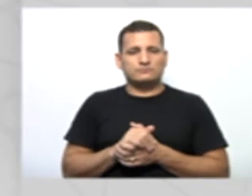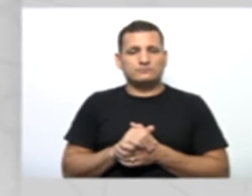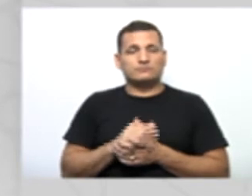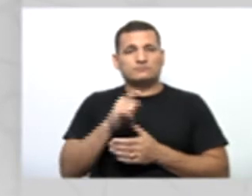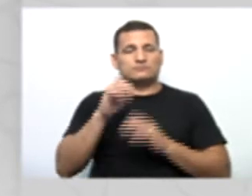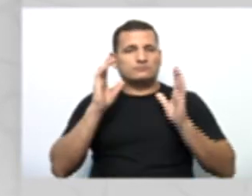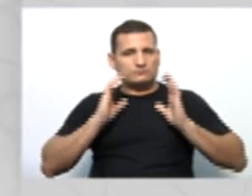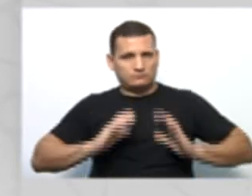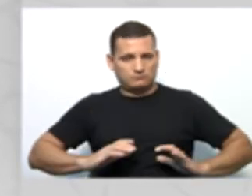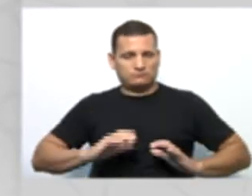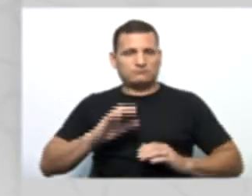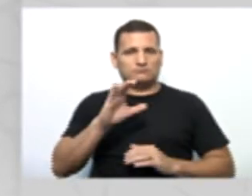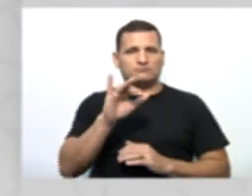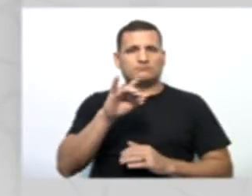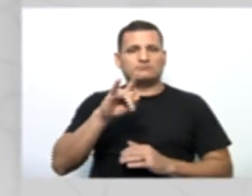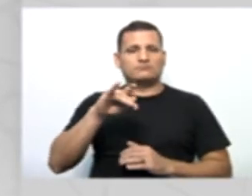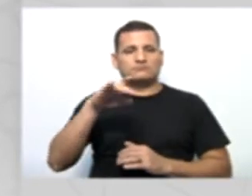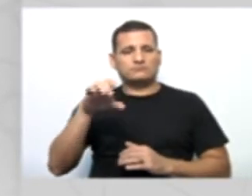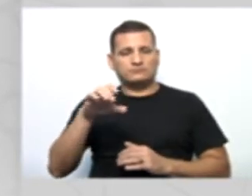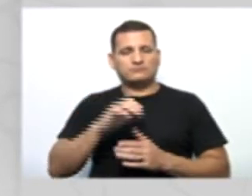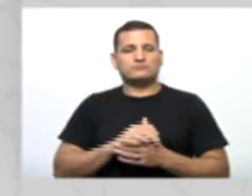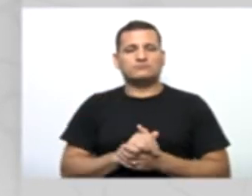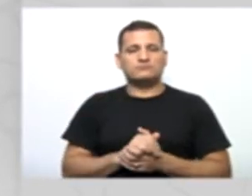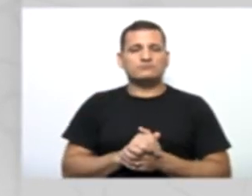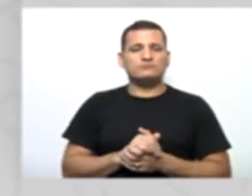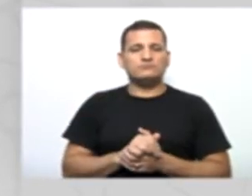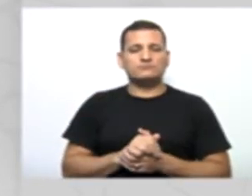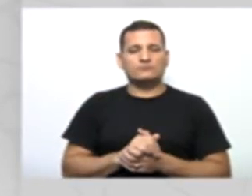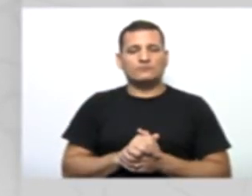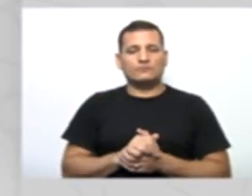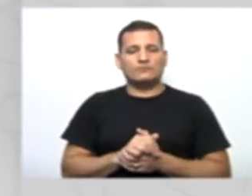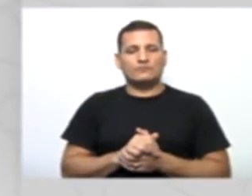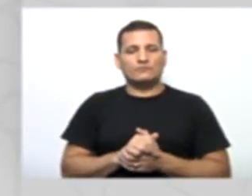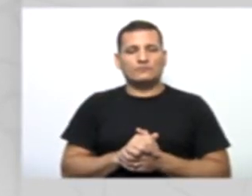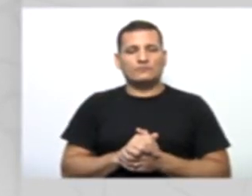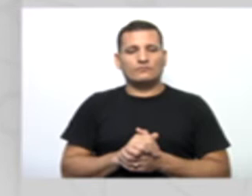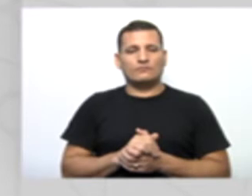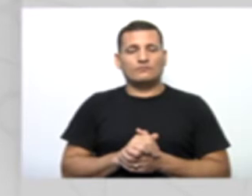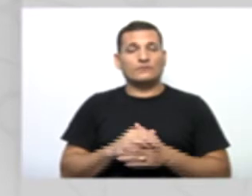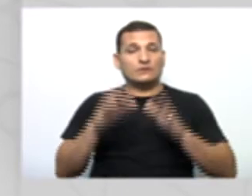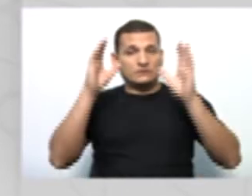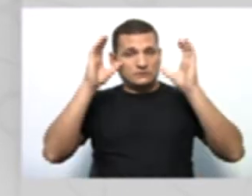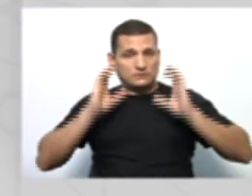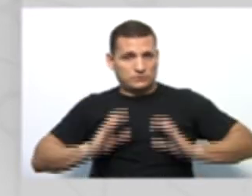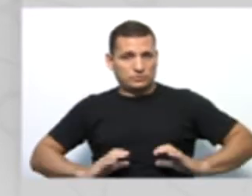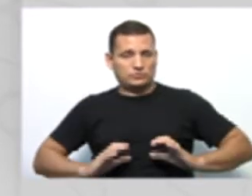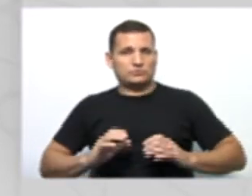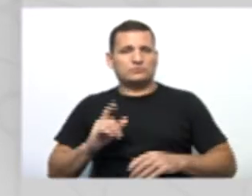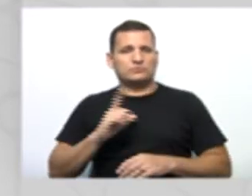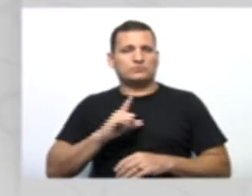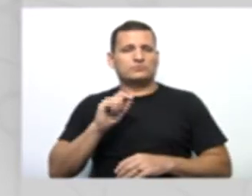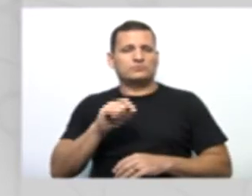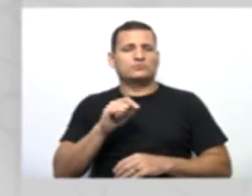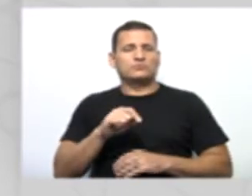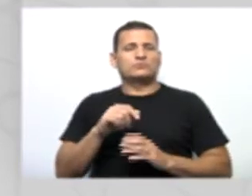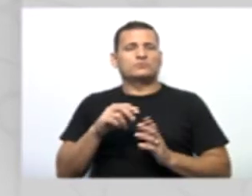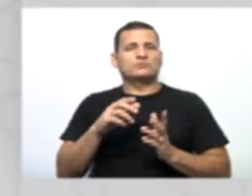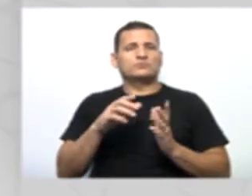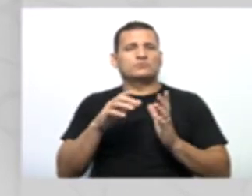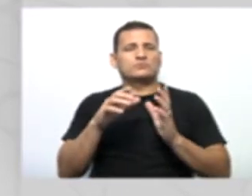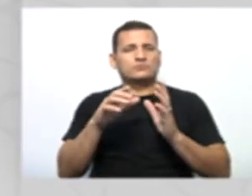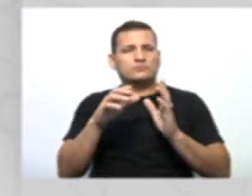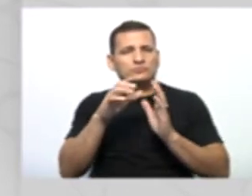conduta cidadã, que segundo Dalmo de Abreu Dallari diz que a cidadania expressa um conjunto de